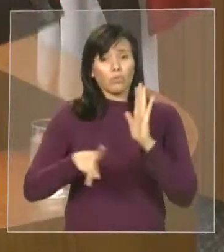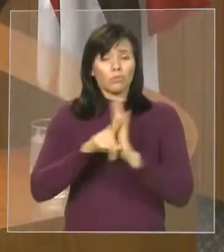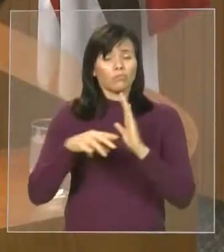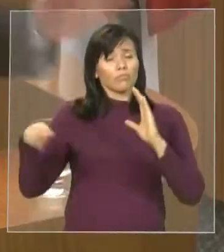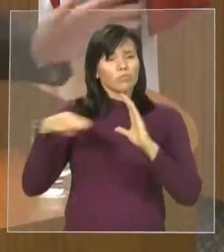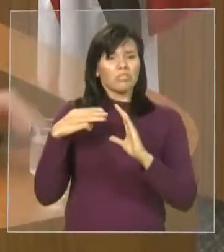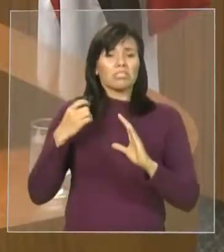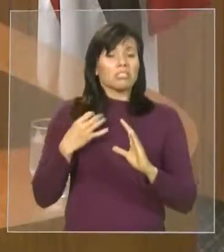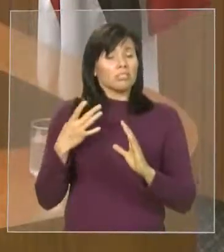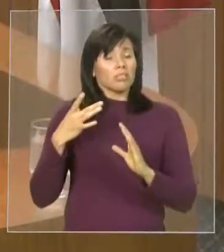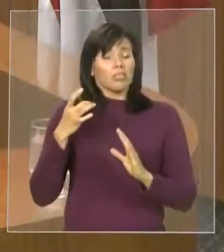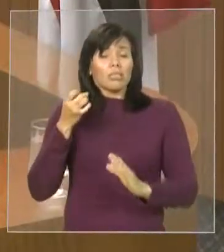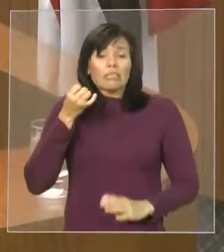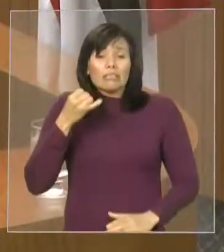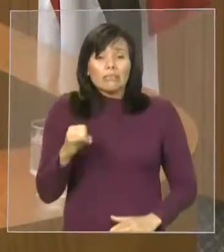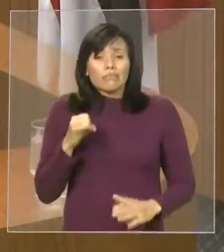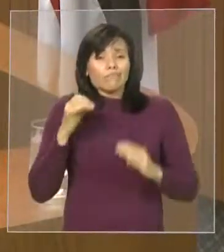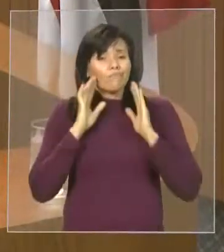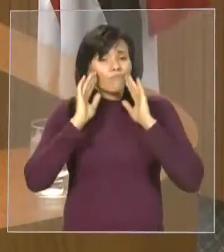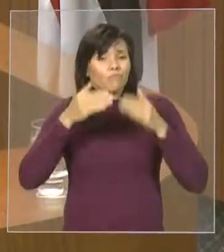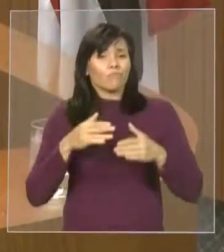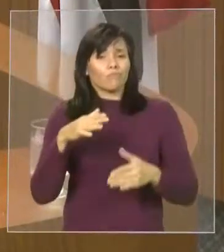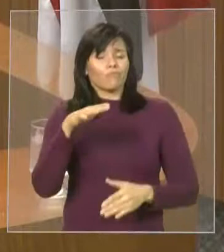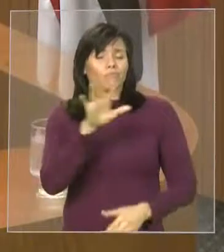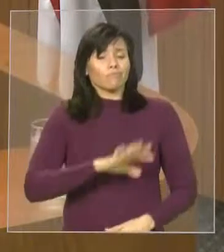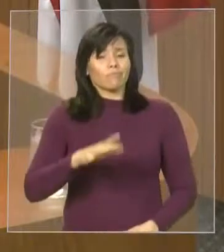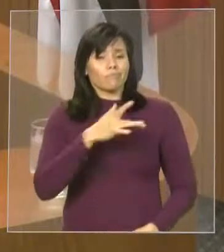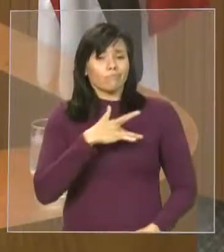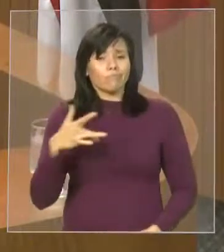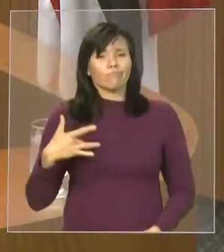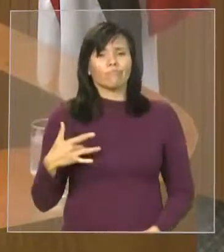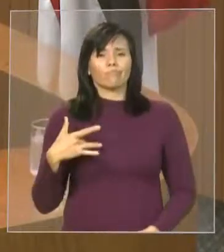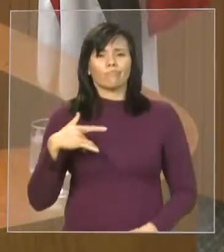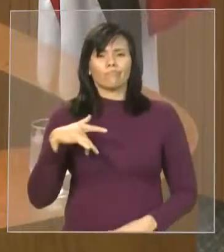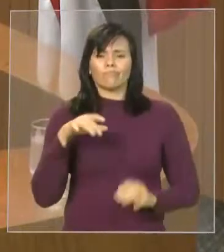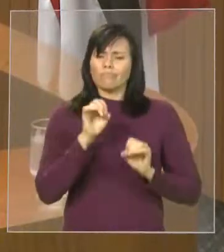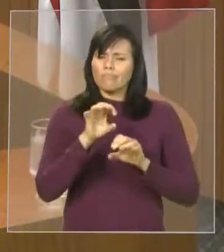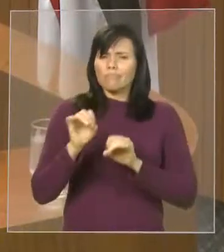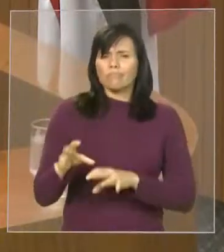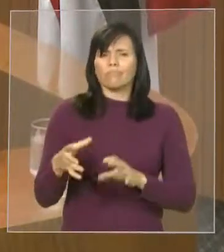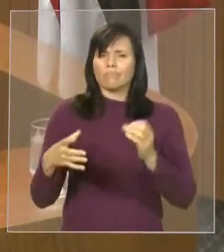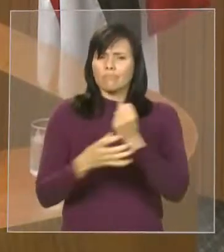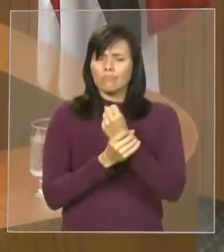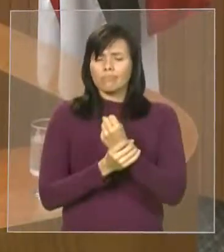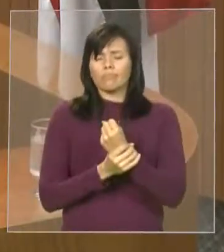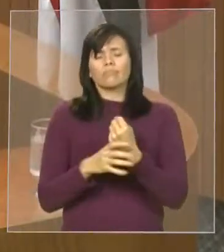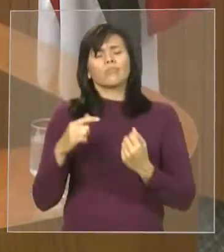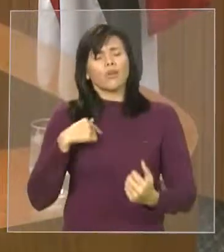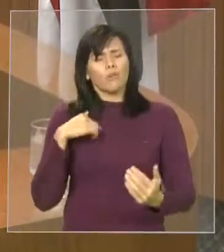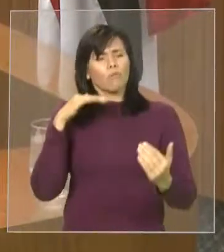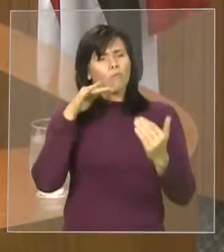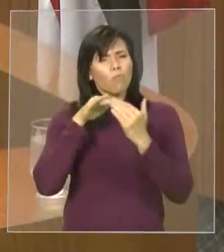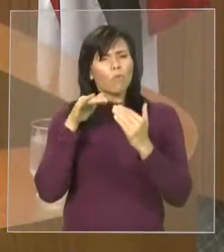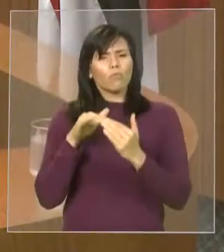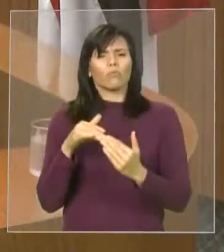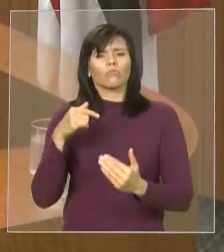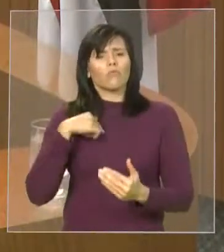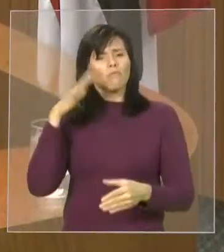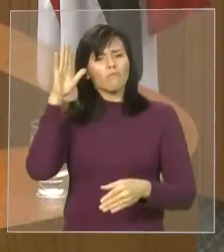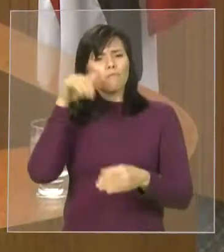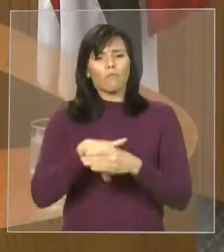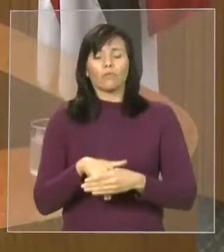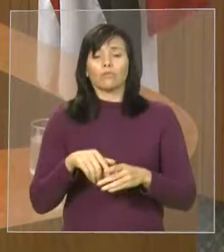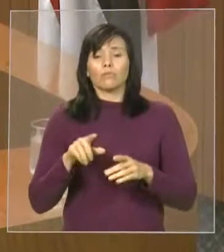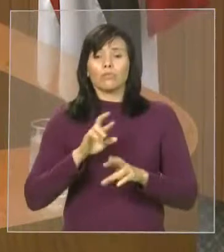para a educação, para a segurança, contará com o meu voto, diferente de alguns deputados que lá